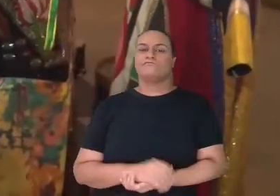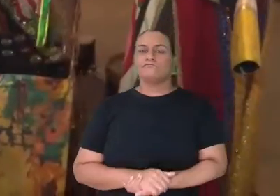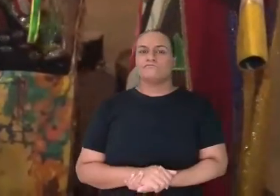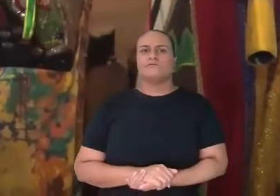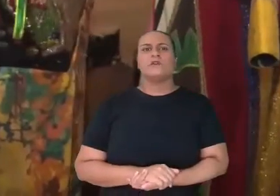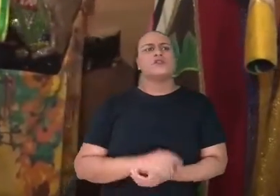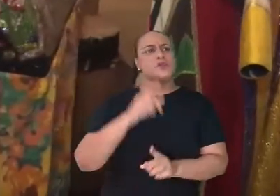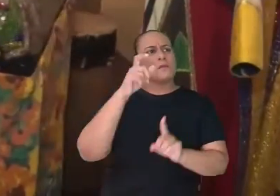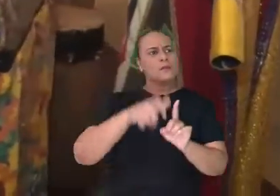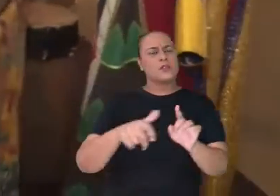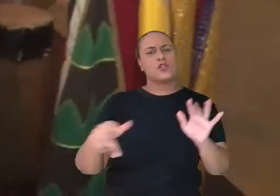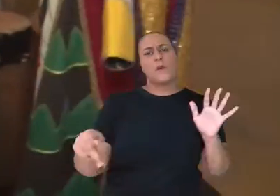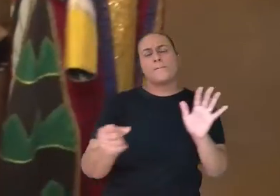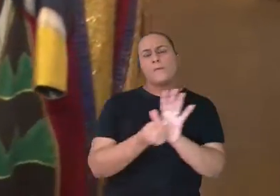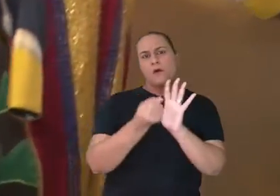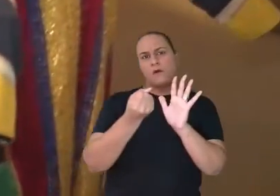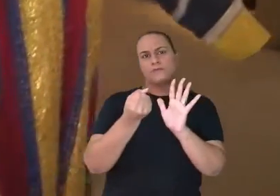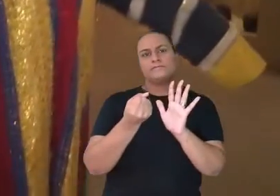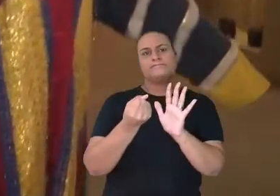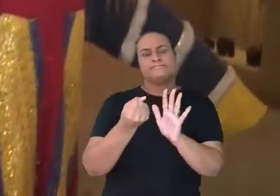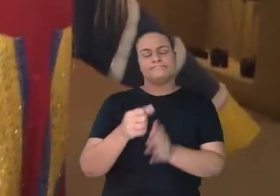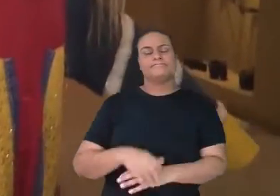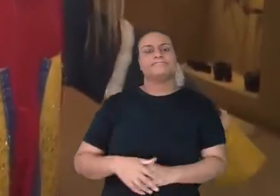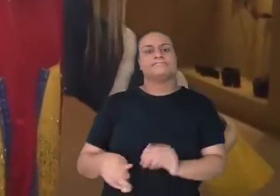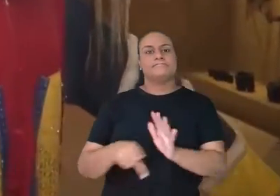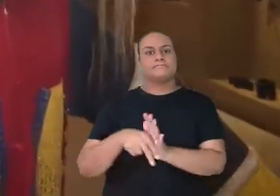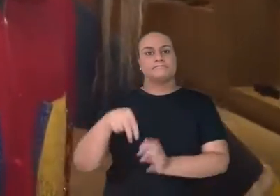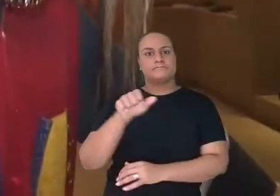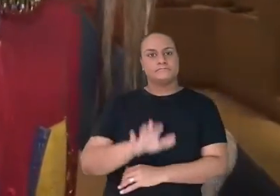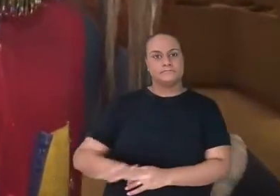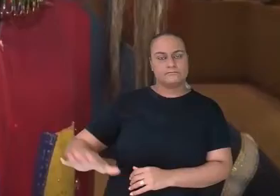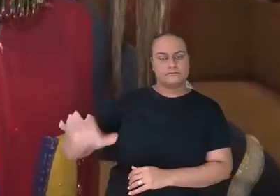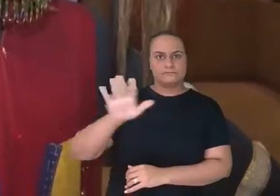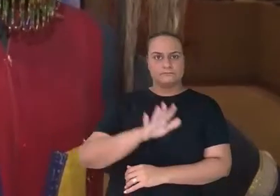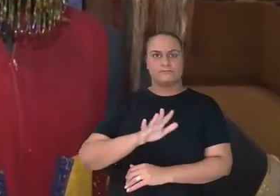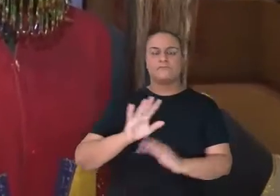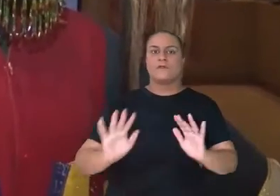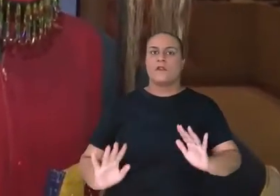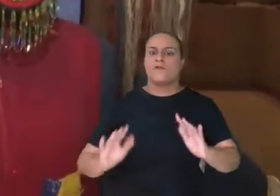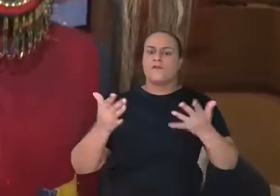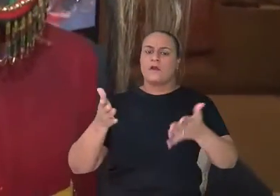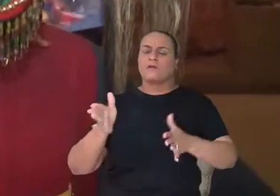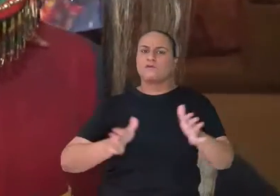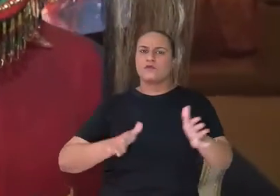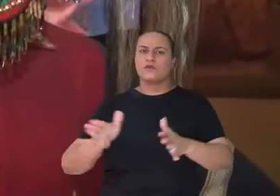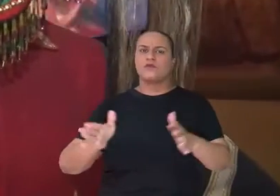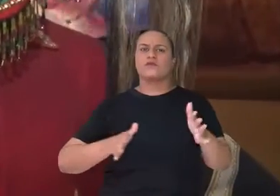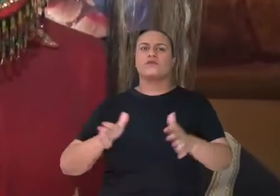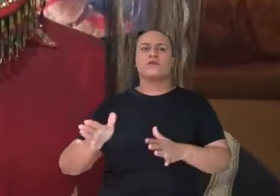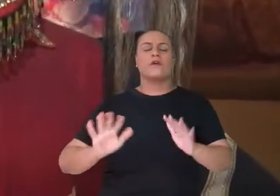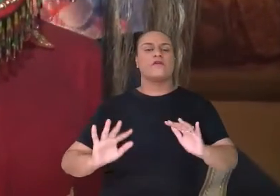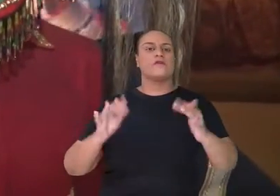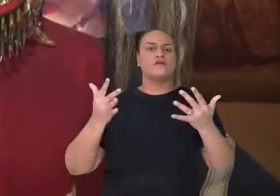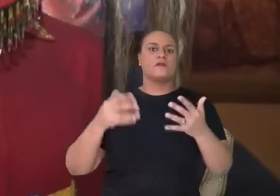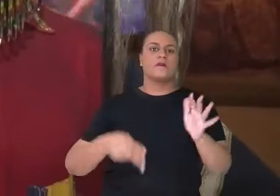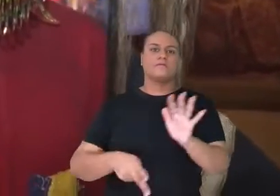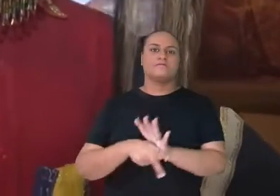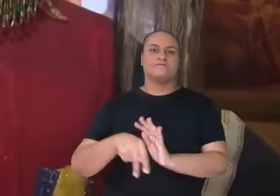figuras marcantes da cultura do Nordeste, dos folguedos populares, dos ciclos de festividades do Nordeste.